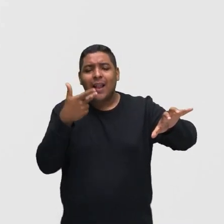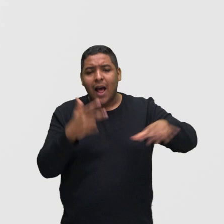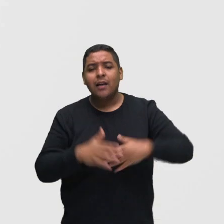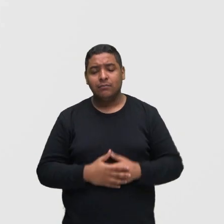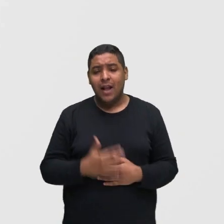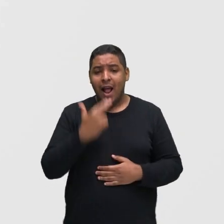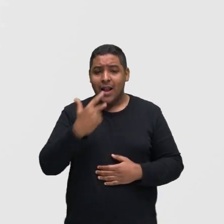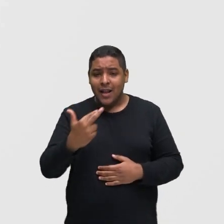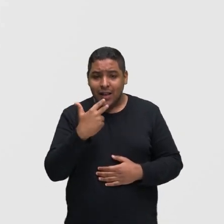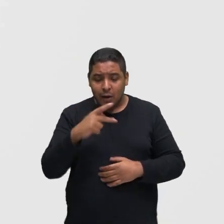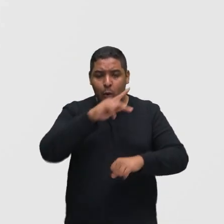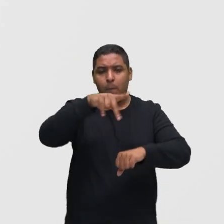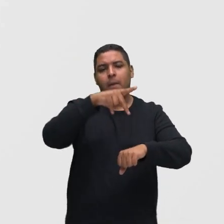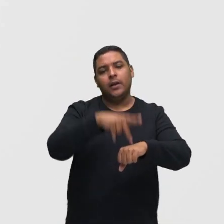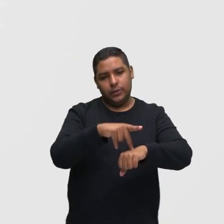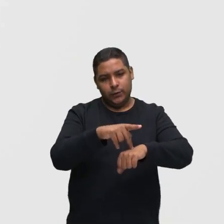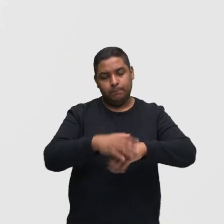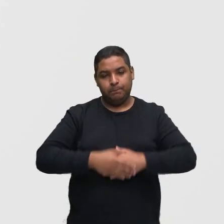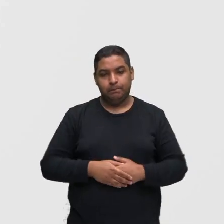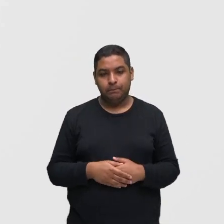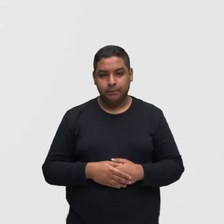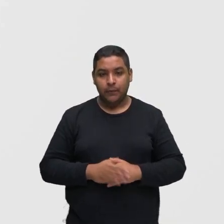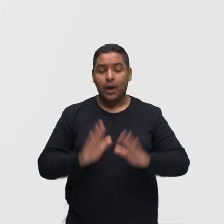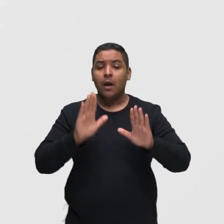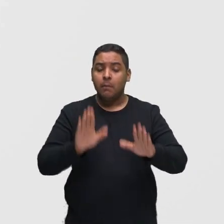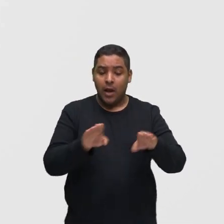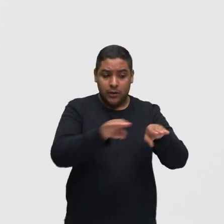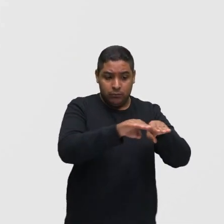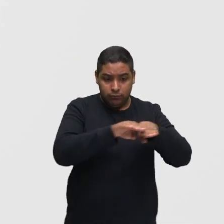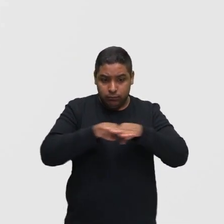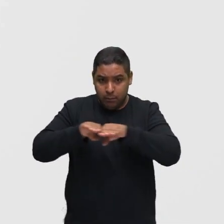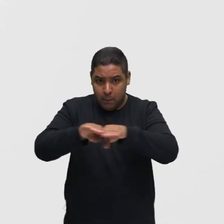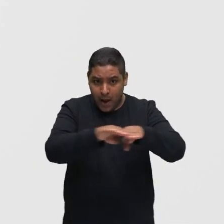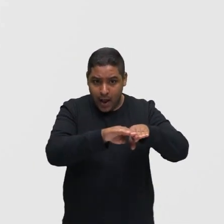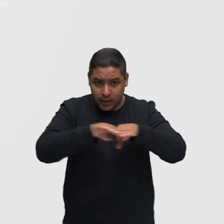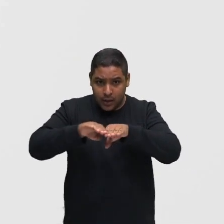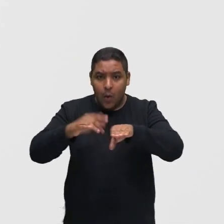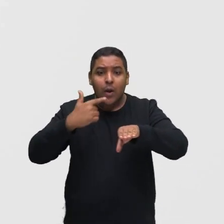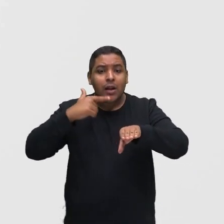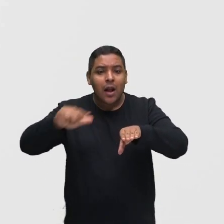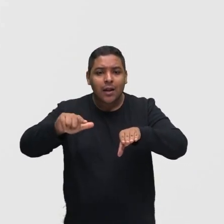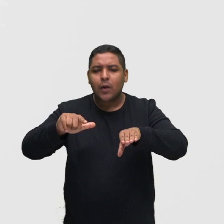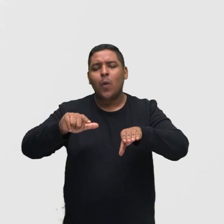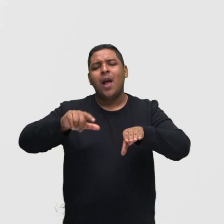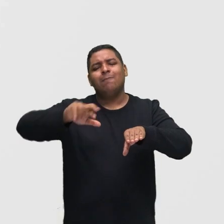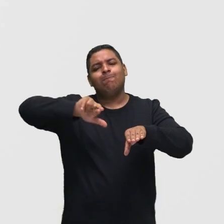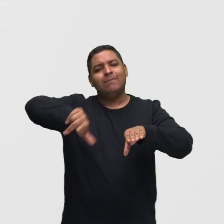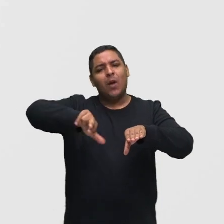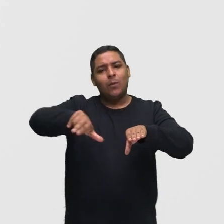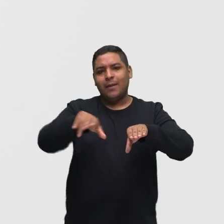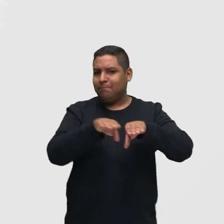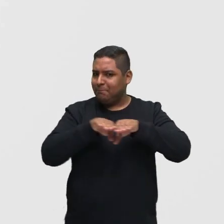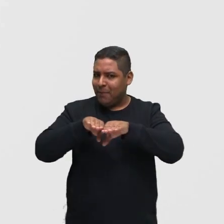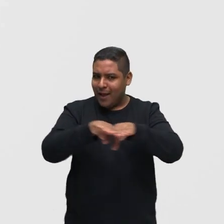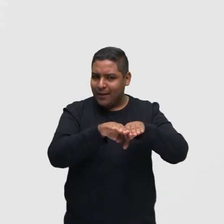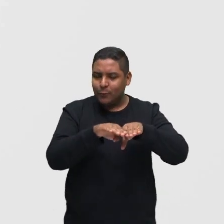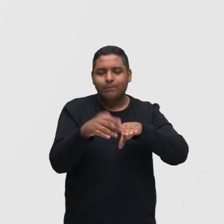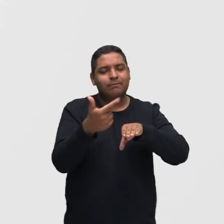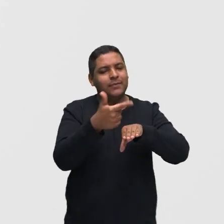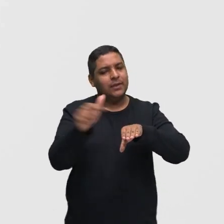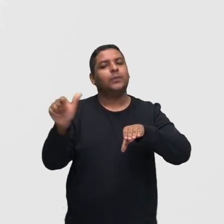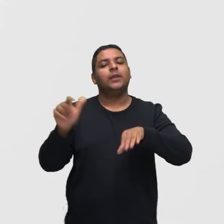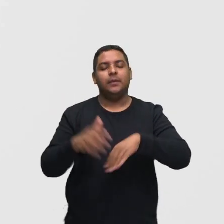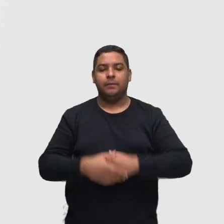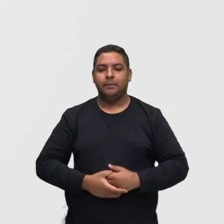que legal. Visto que a língua padrão de um país não é homogênea, né? E aí, o que a gente tem